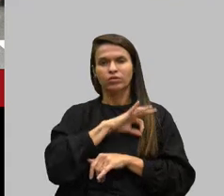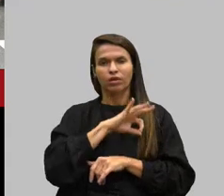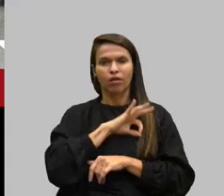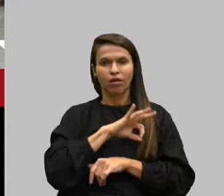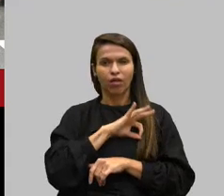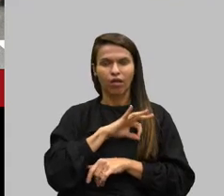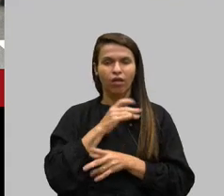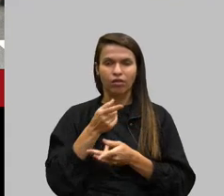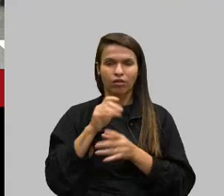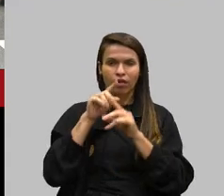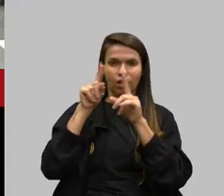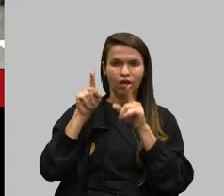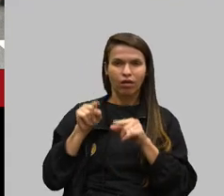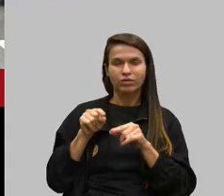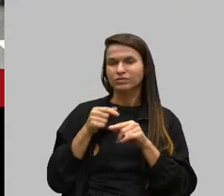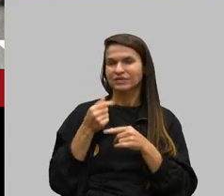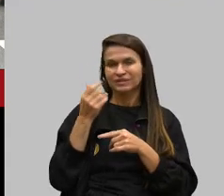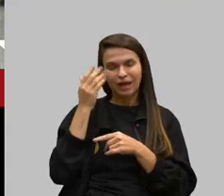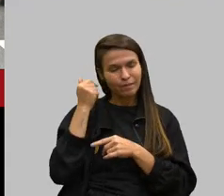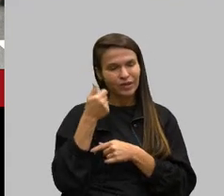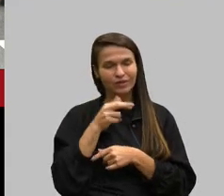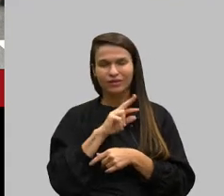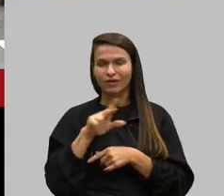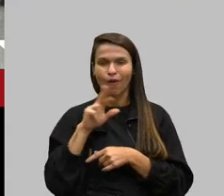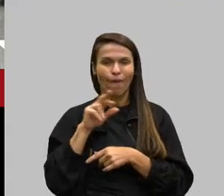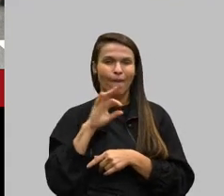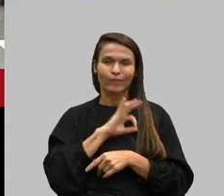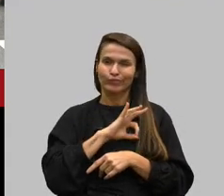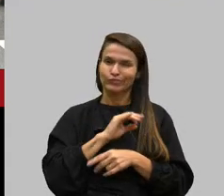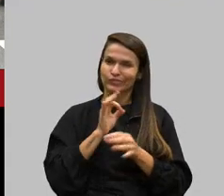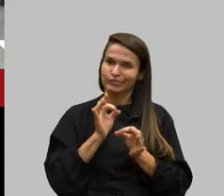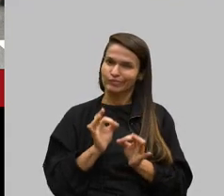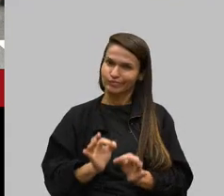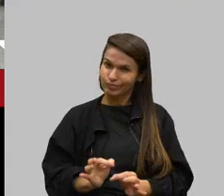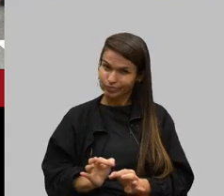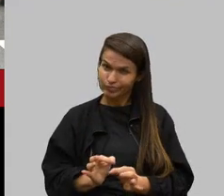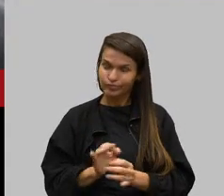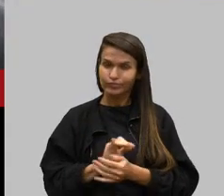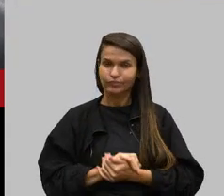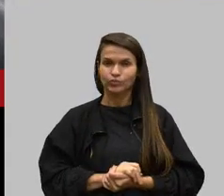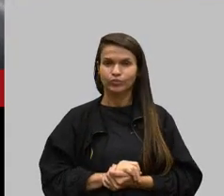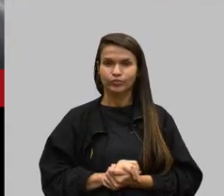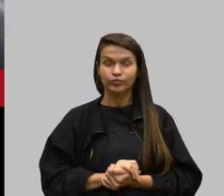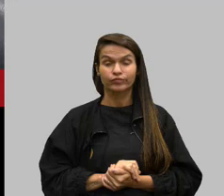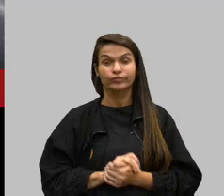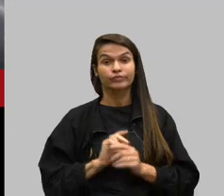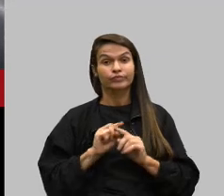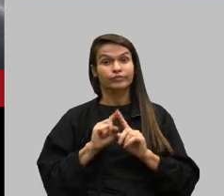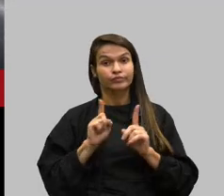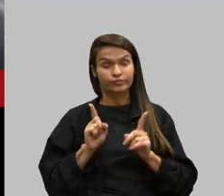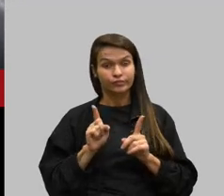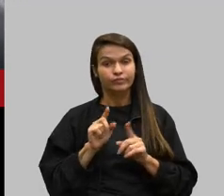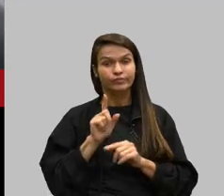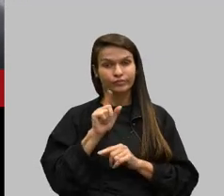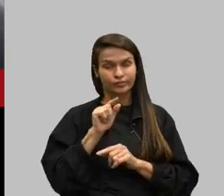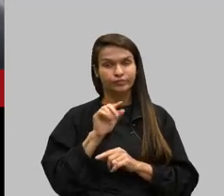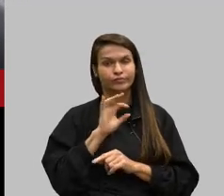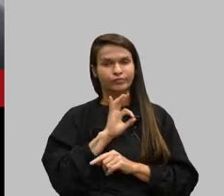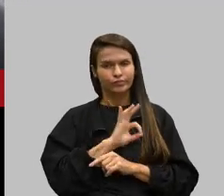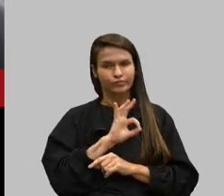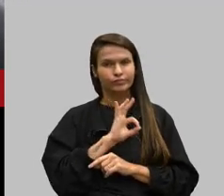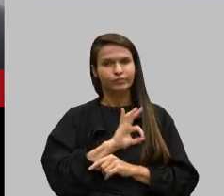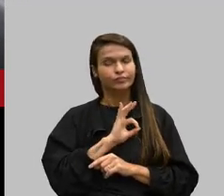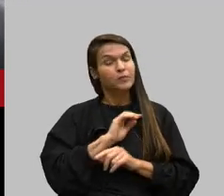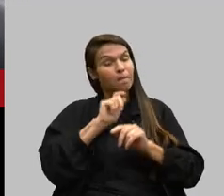Servidores porque nós sabemos que ela não é uma remuneração adequada agora é a remuneração